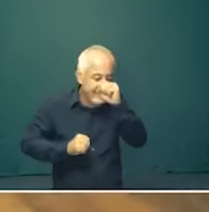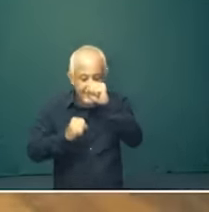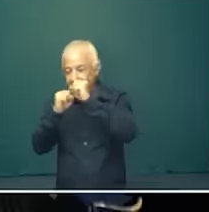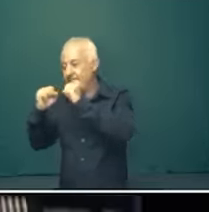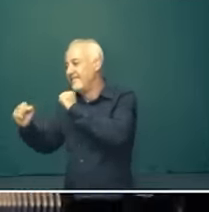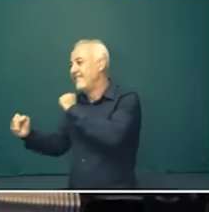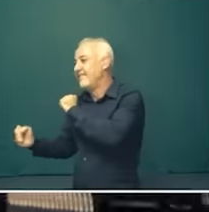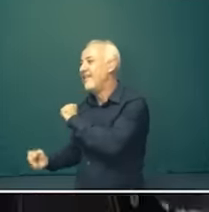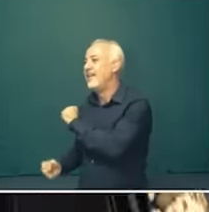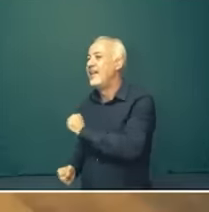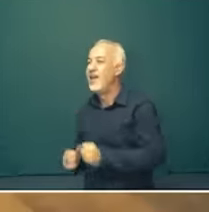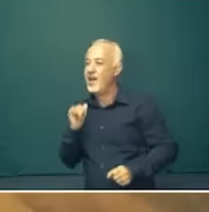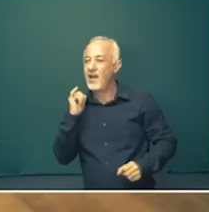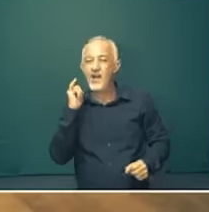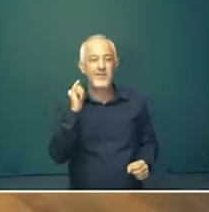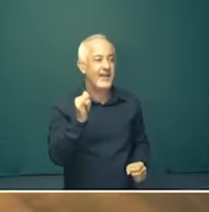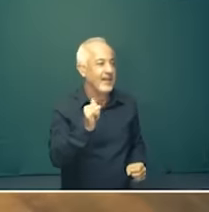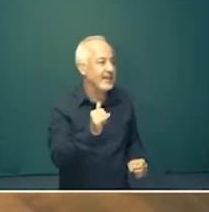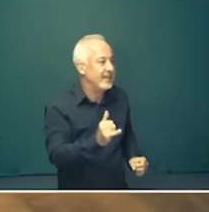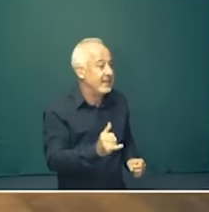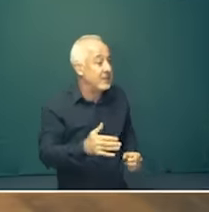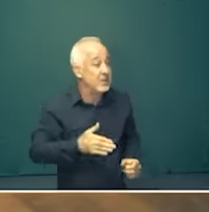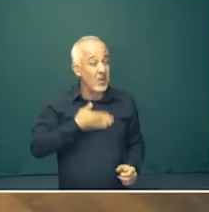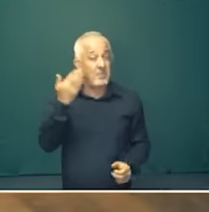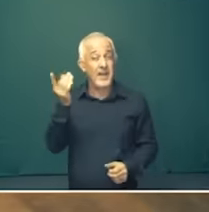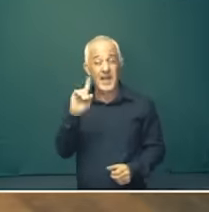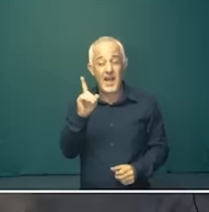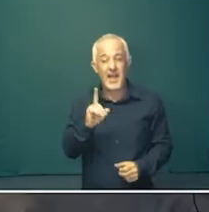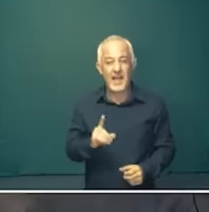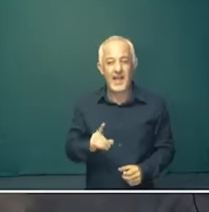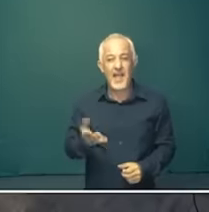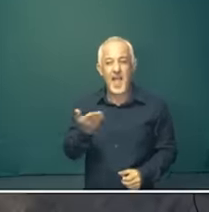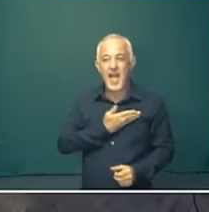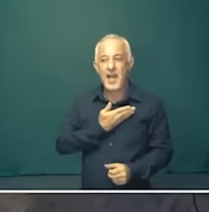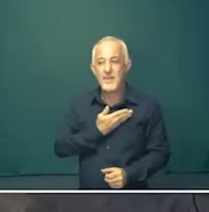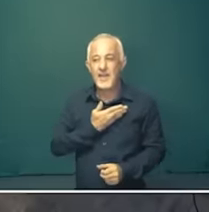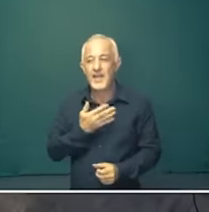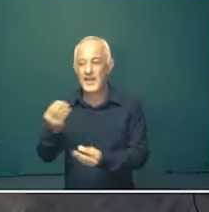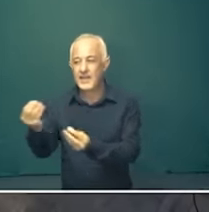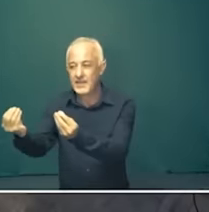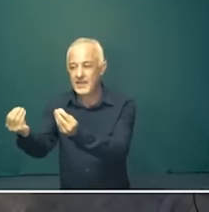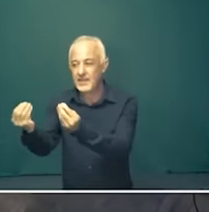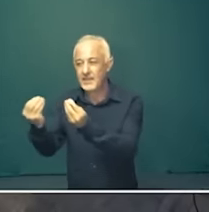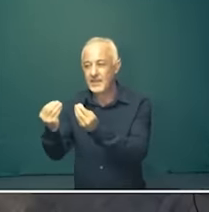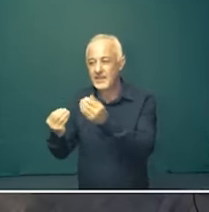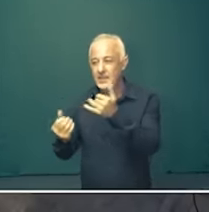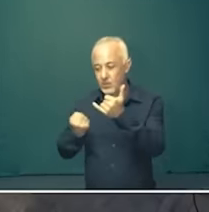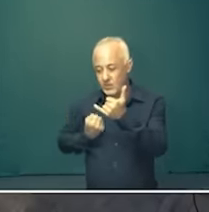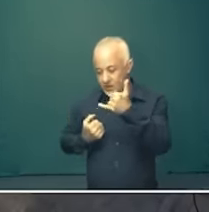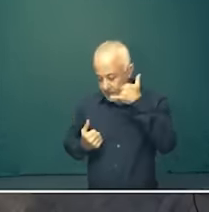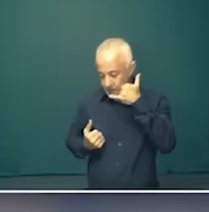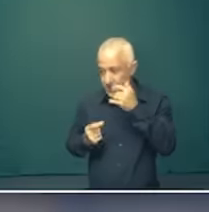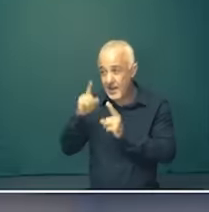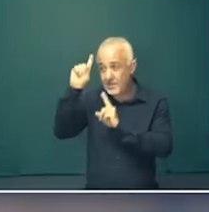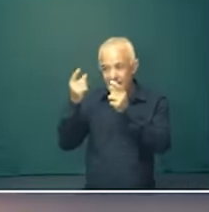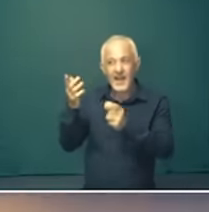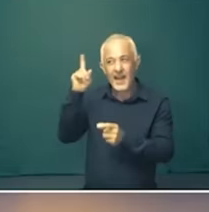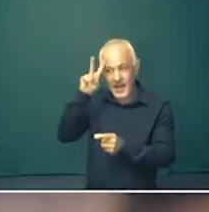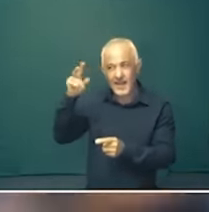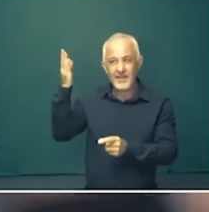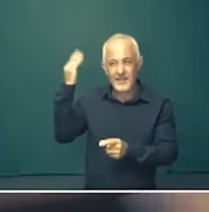chazinho. Olha que eu vou dizer que não fiquei expresso quando mandou sua amiga me dá seu telefone na balada aquele